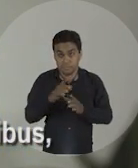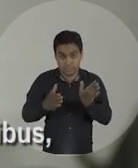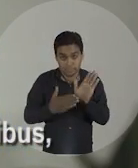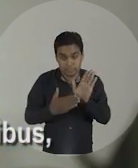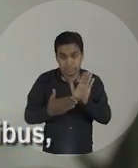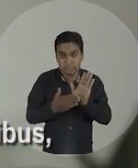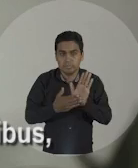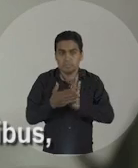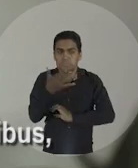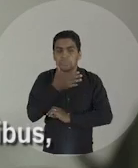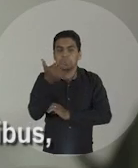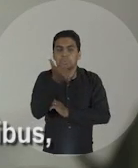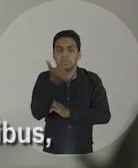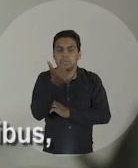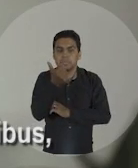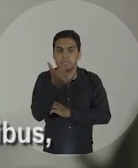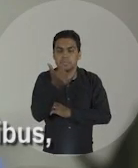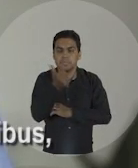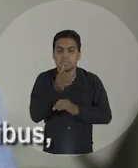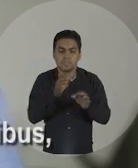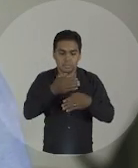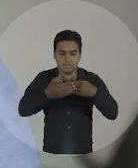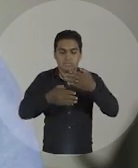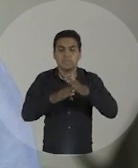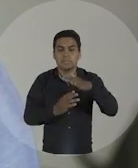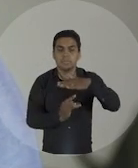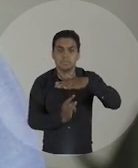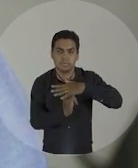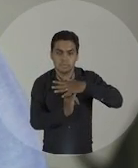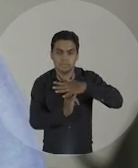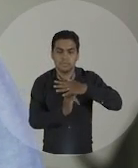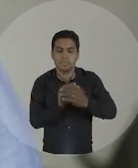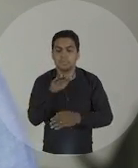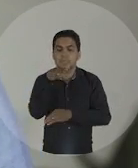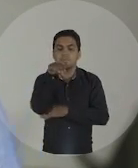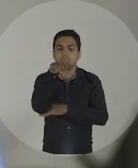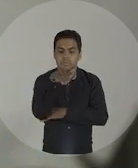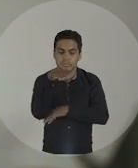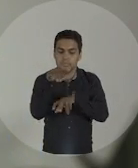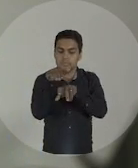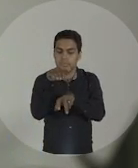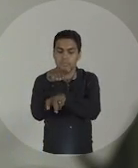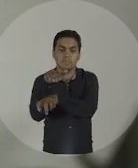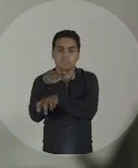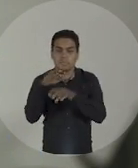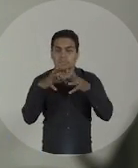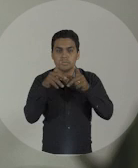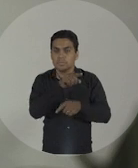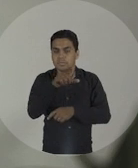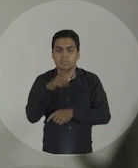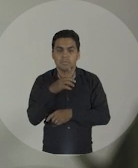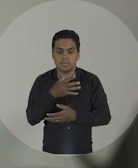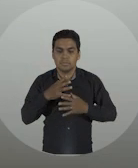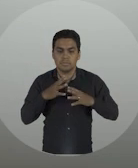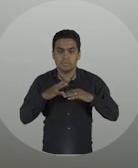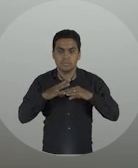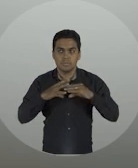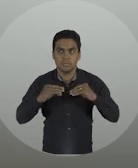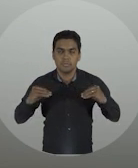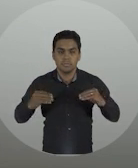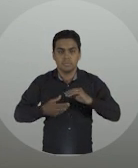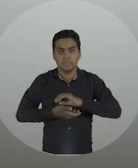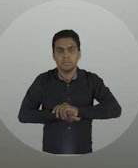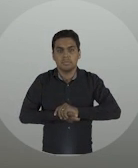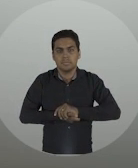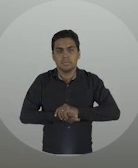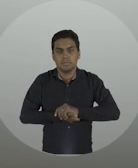proposta de melhorar a estrutura dos pontos de ônibus, instalando coberturas para você ter mais conforto. Pergunta